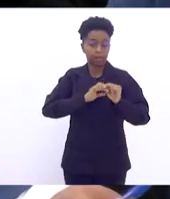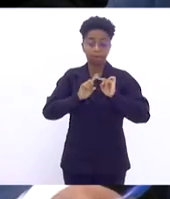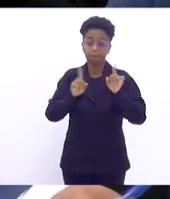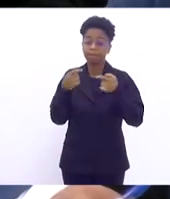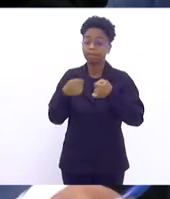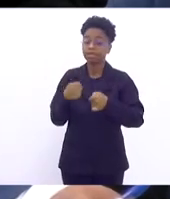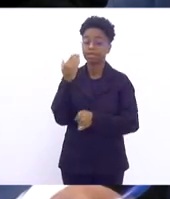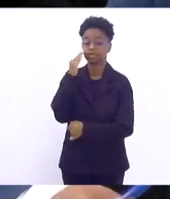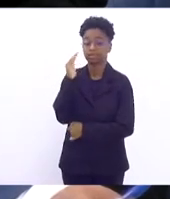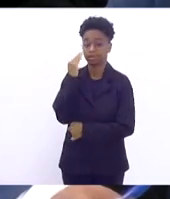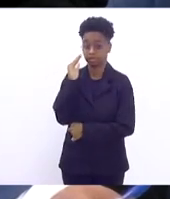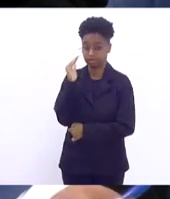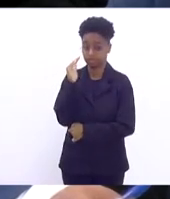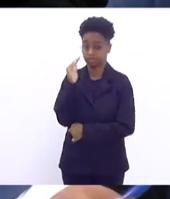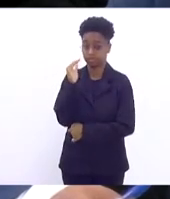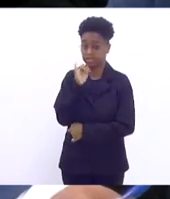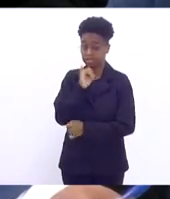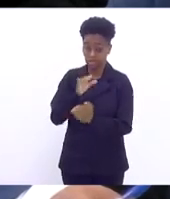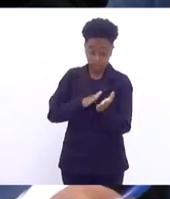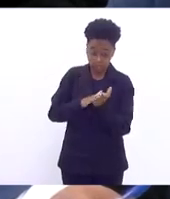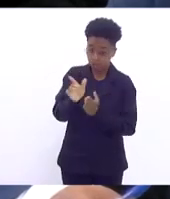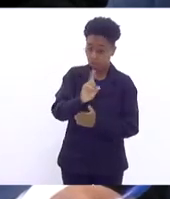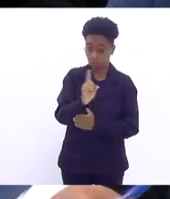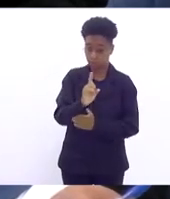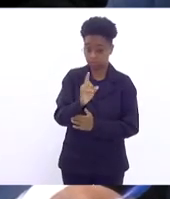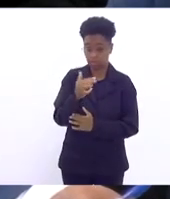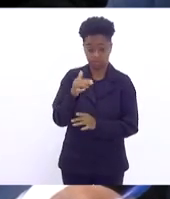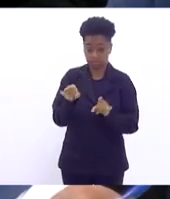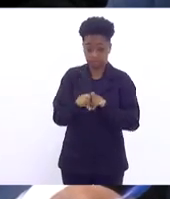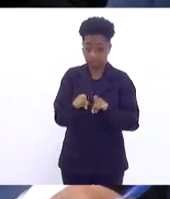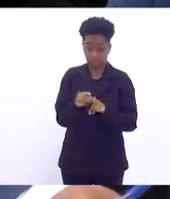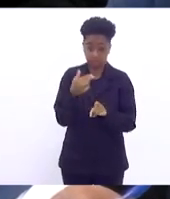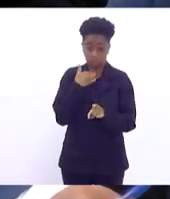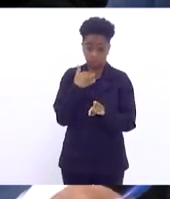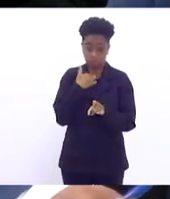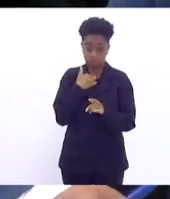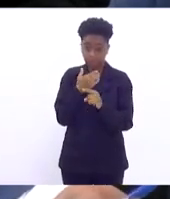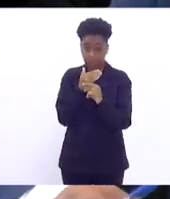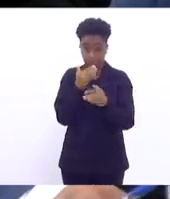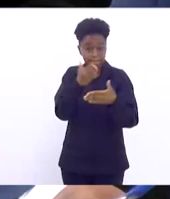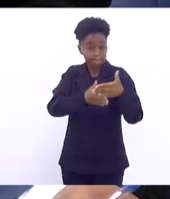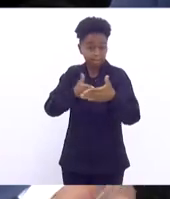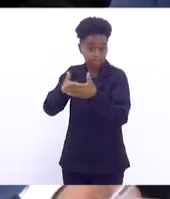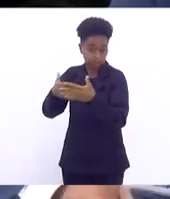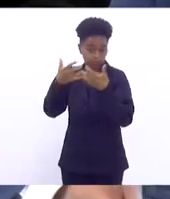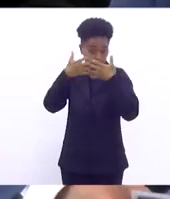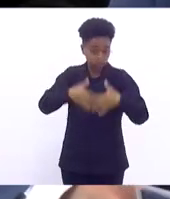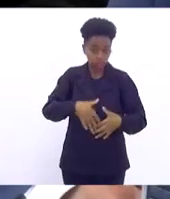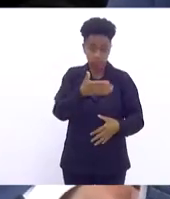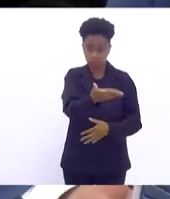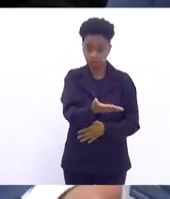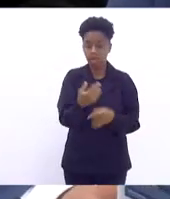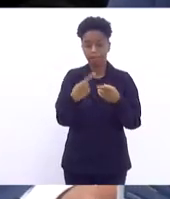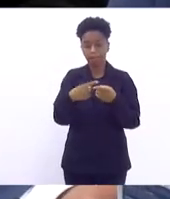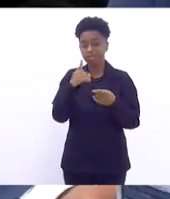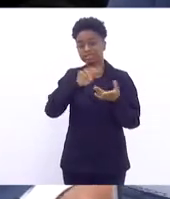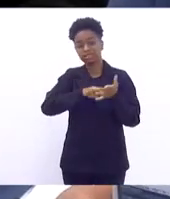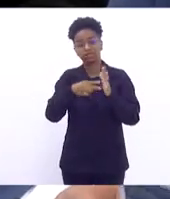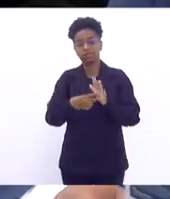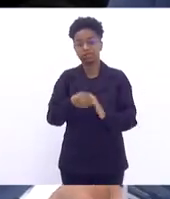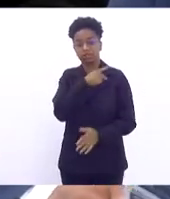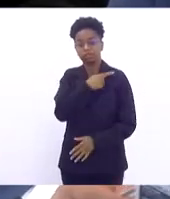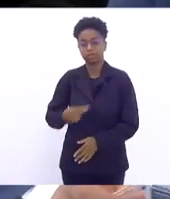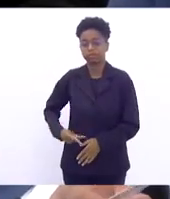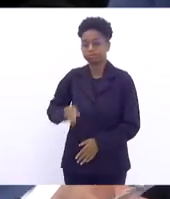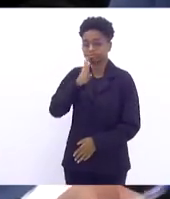que a não publicização também não pode condicionar ou não o funcionamento da frente porque aí é uma omissão do presidente